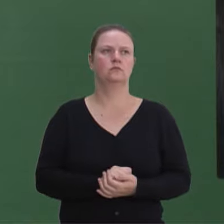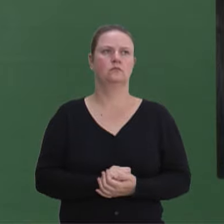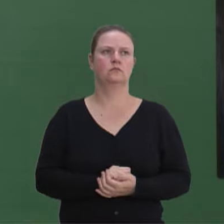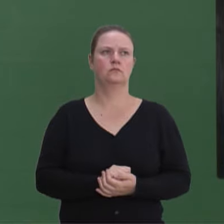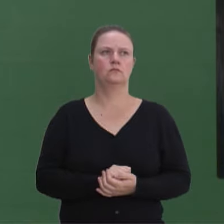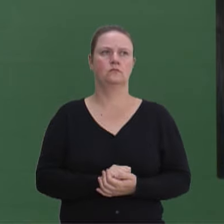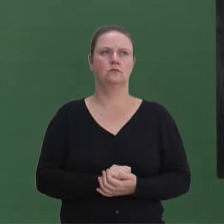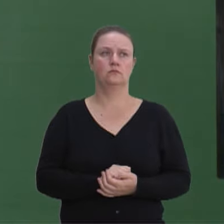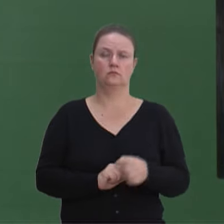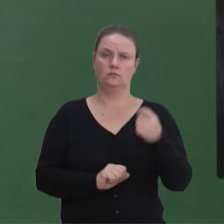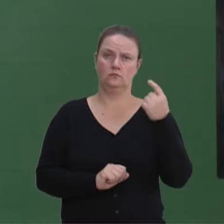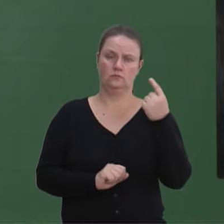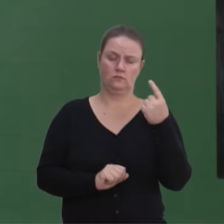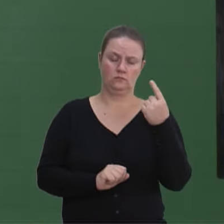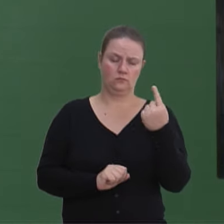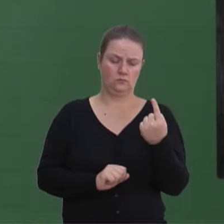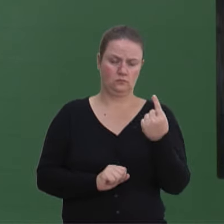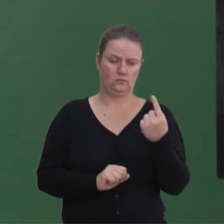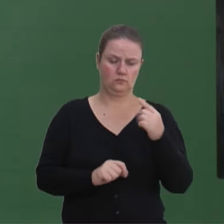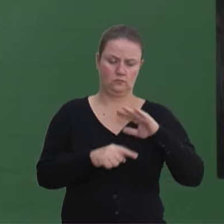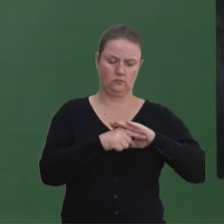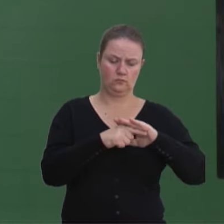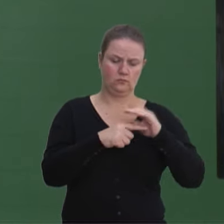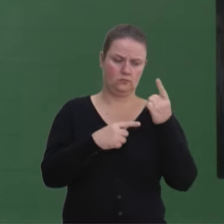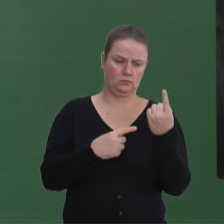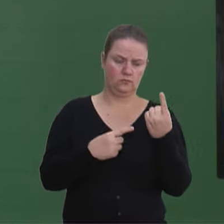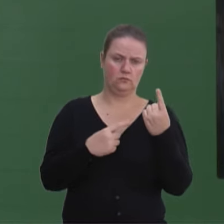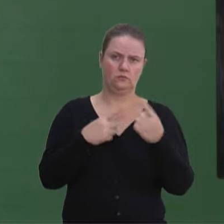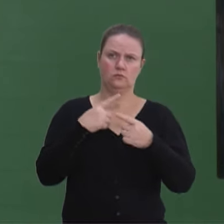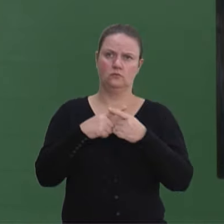Menos 1 vezes menos 1, mais 1.